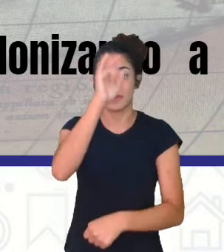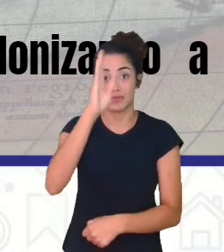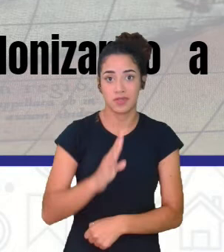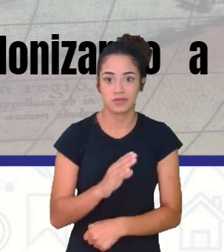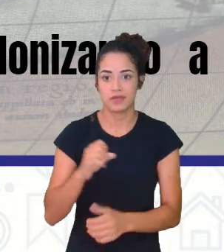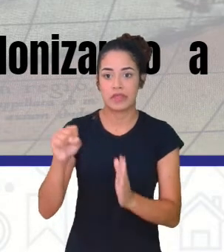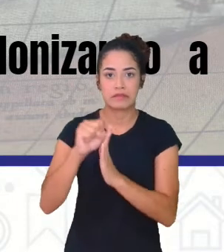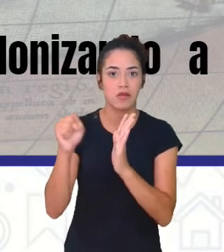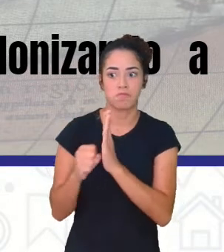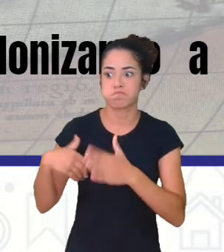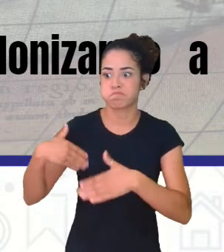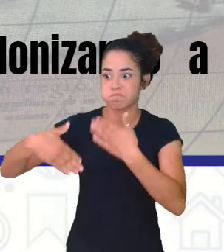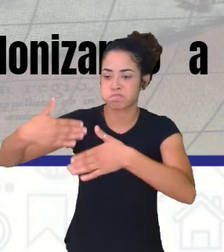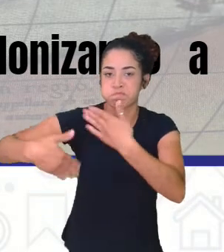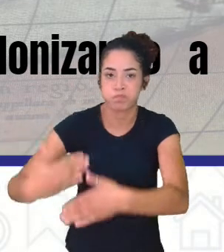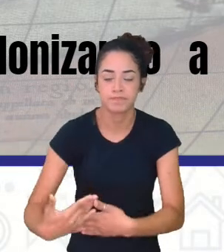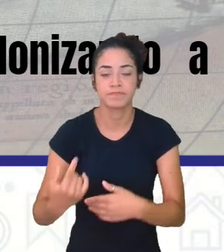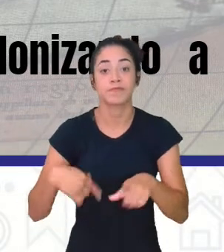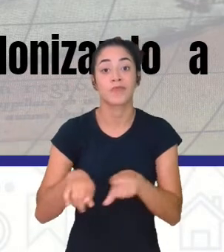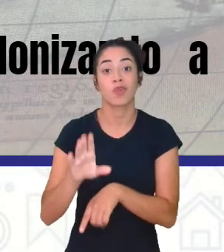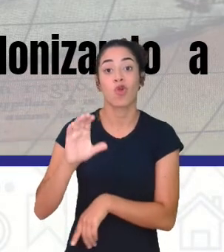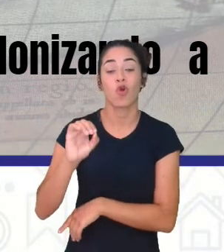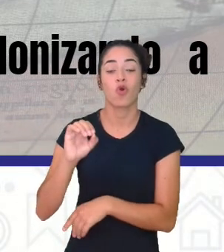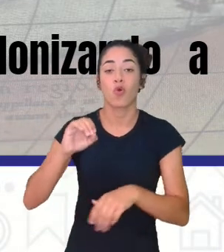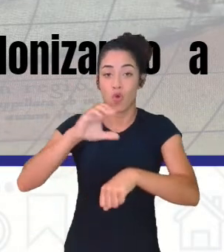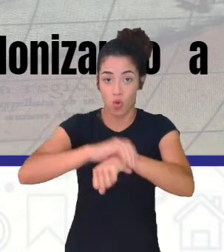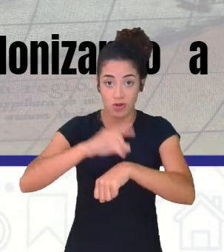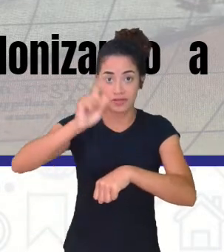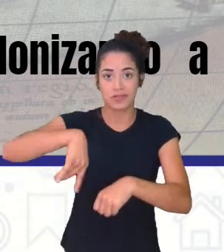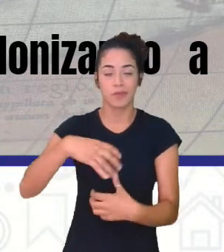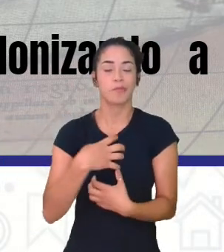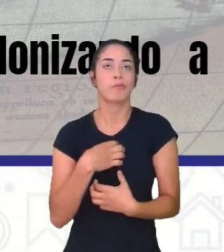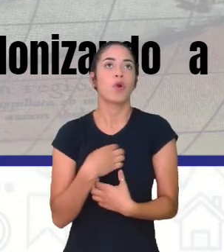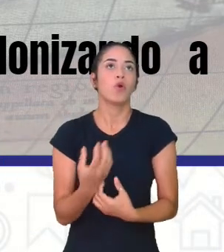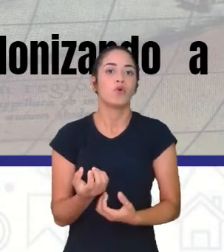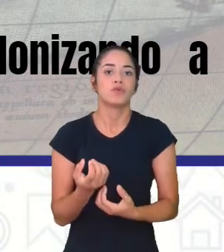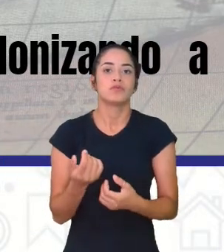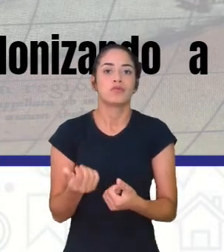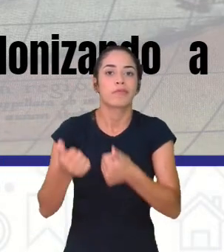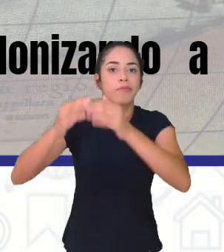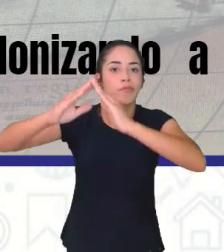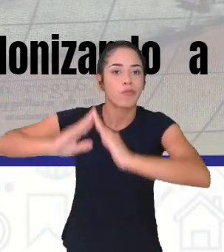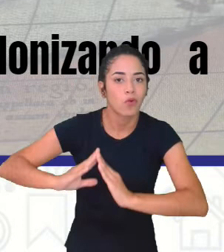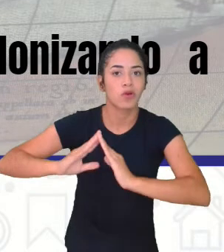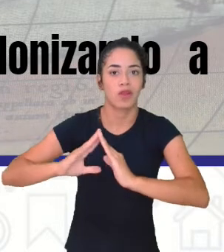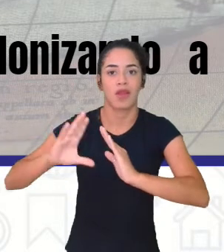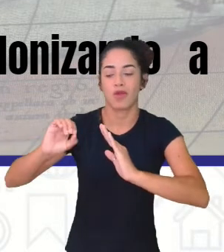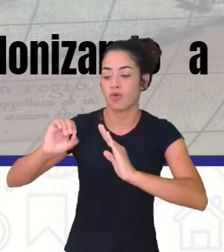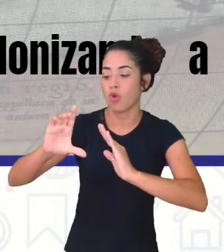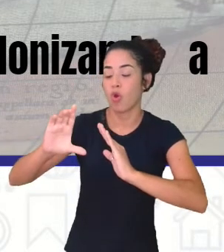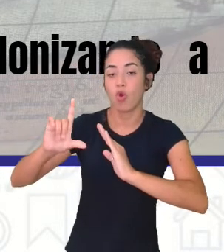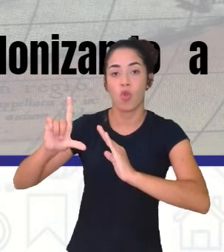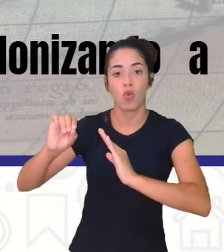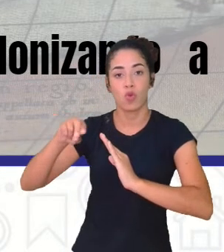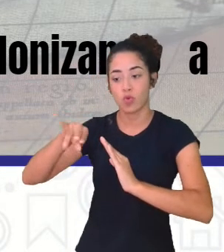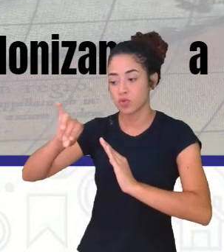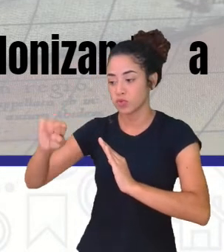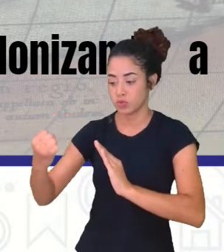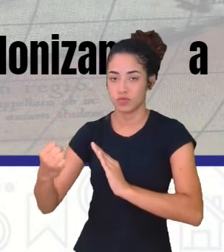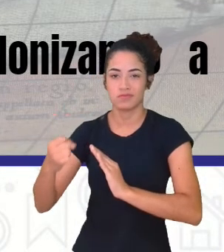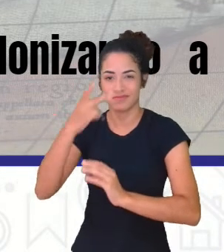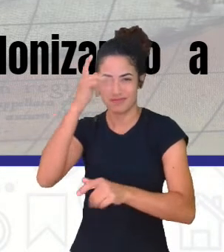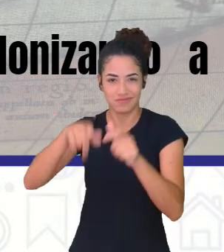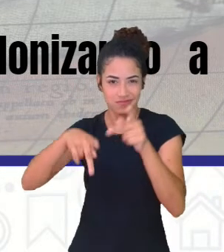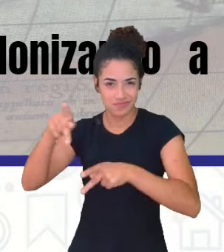séculos né e colonizar também é um modo de habitação de coluna né então O